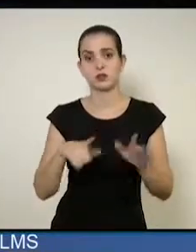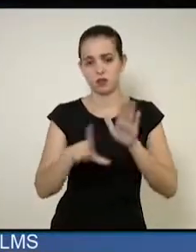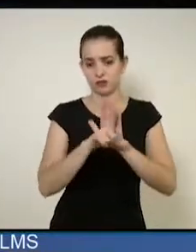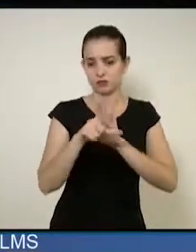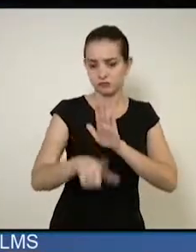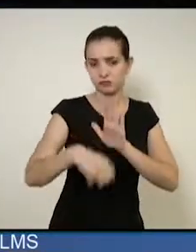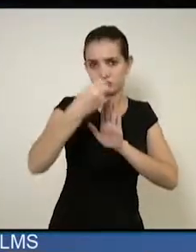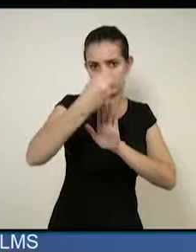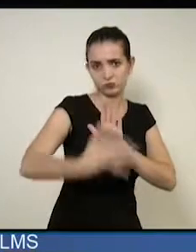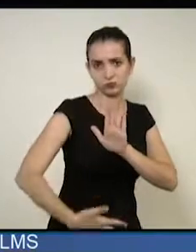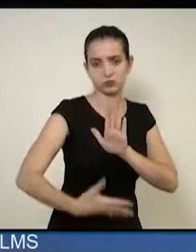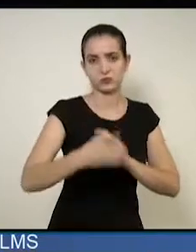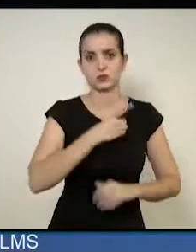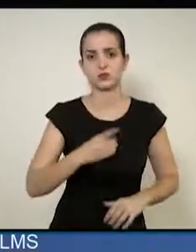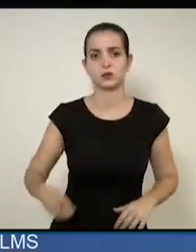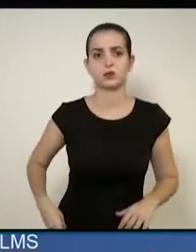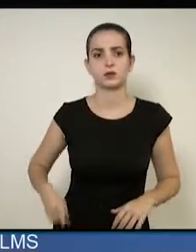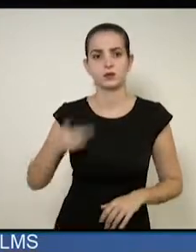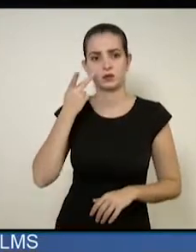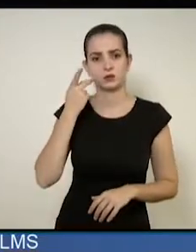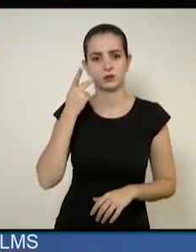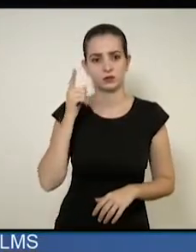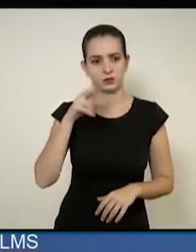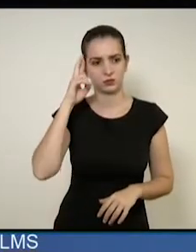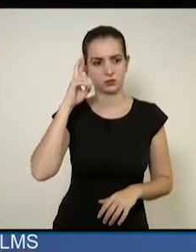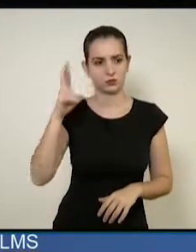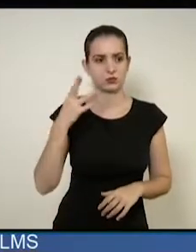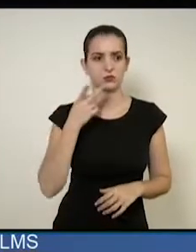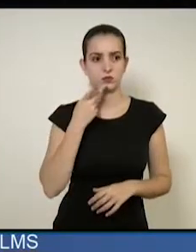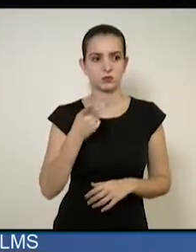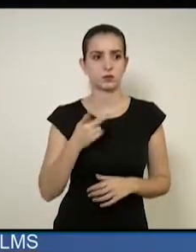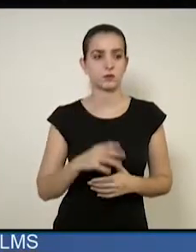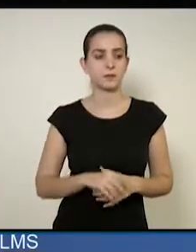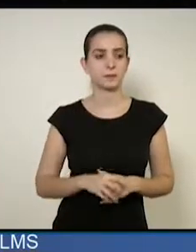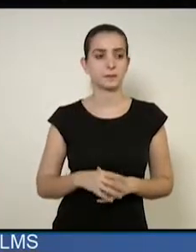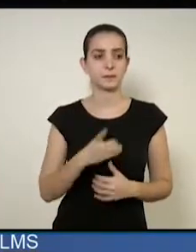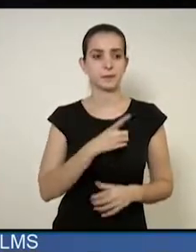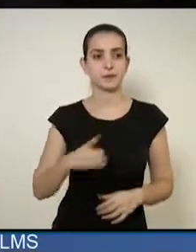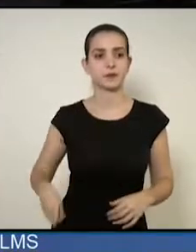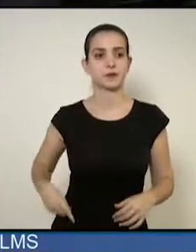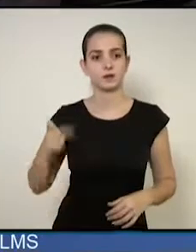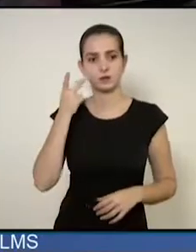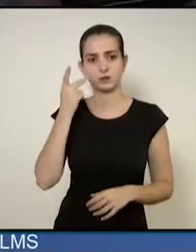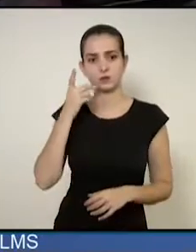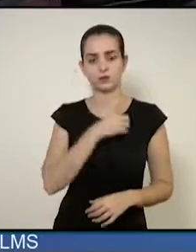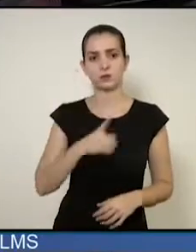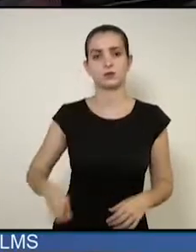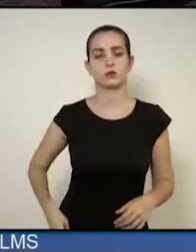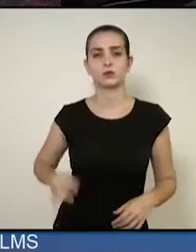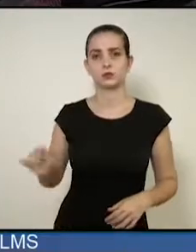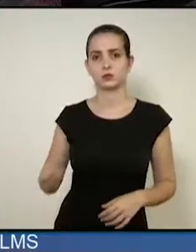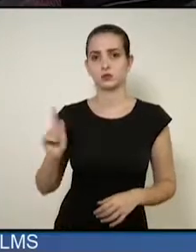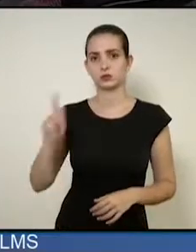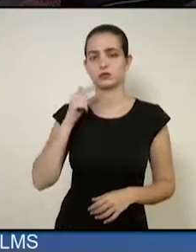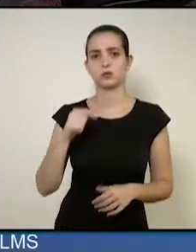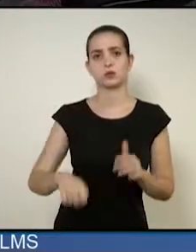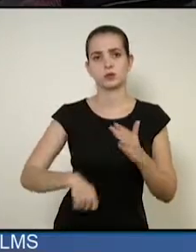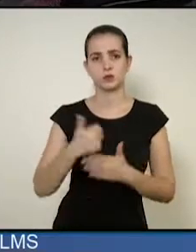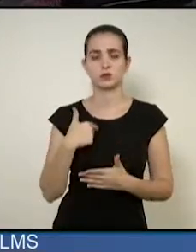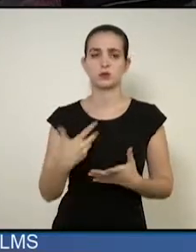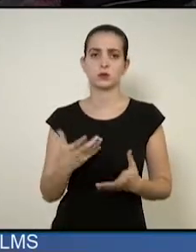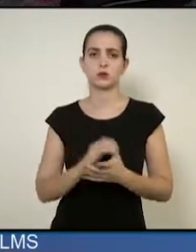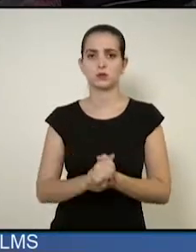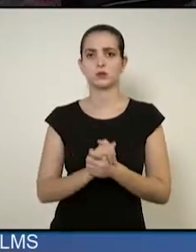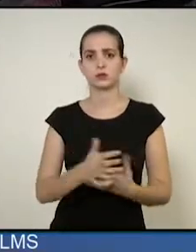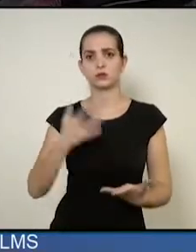isso. Deputado Pedro Kemp. Vossa Excelência concede uma parte? Com certeza, deputado Pedro Kemp. Deputado João Grandão, primeiramente quero parabenizar Vossa Excelência